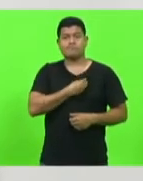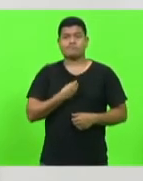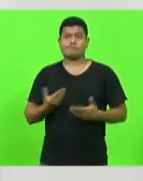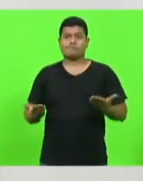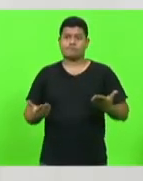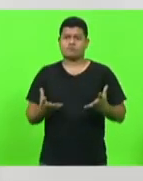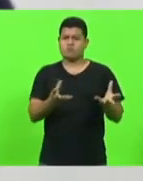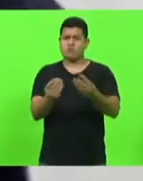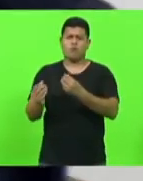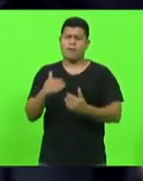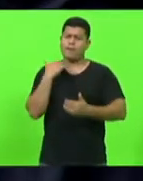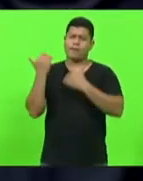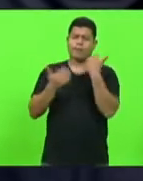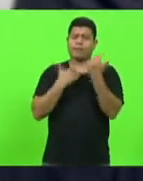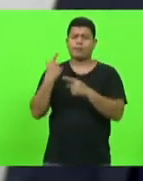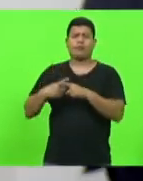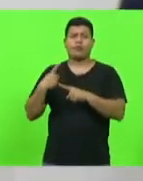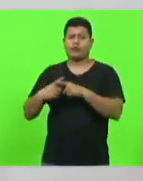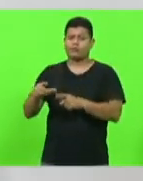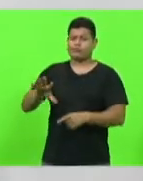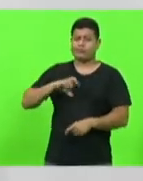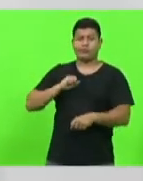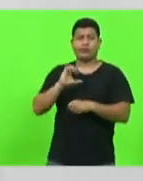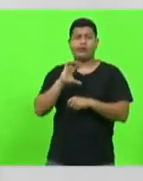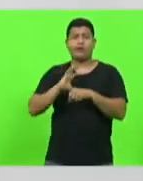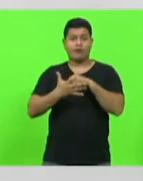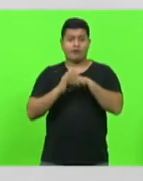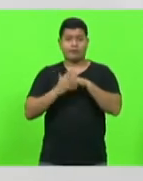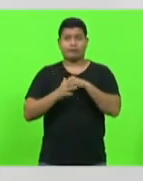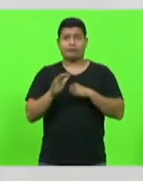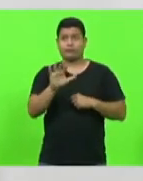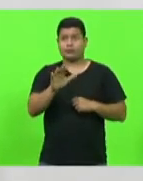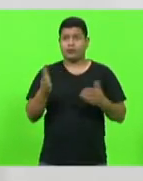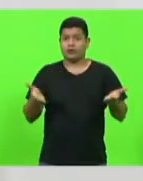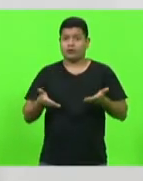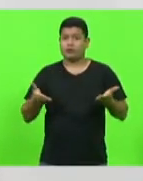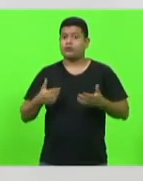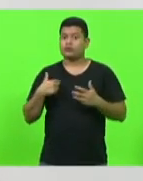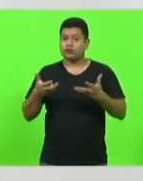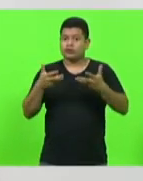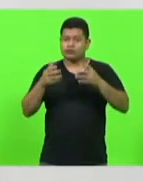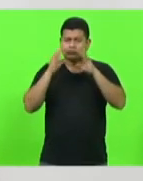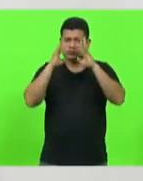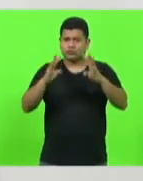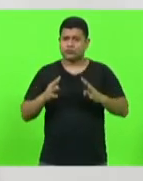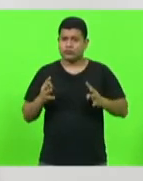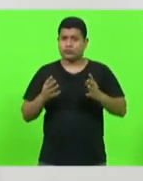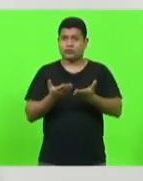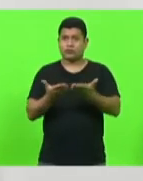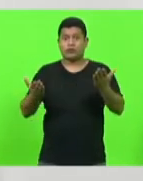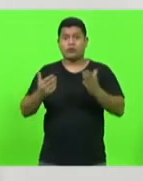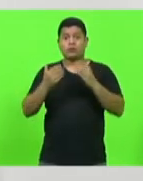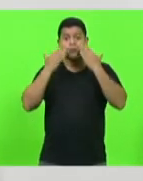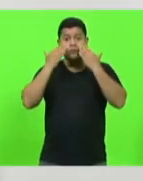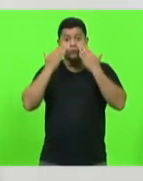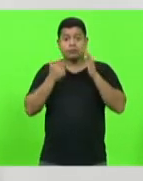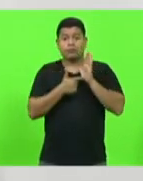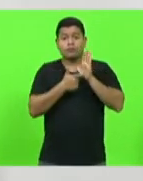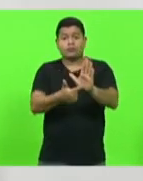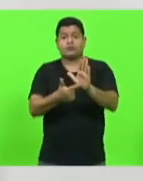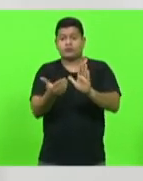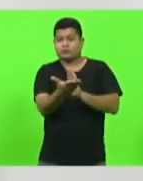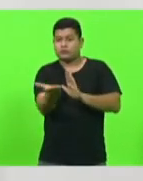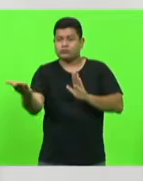pessoas morreram com o Covid. Então, eu quero que vocês me presentem com alguns minutinhos para mostrar o que está por detrás